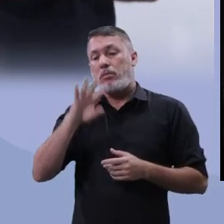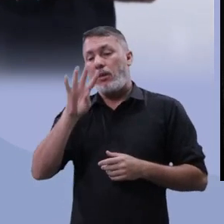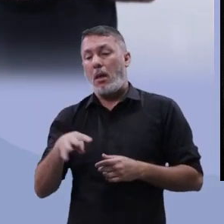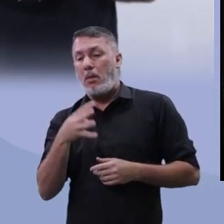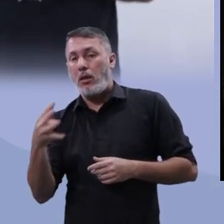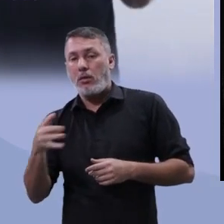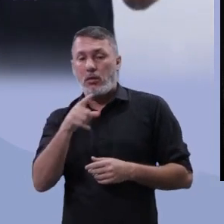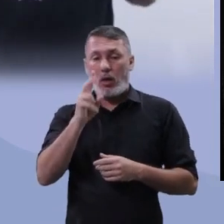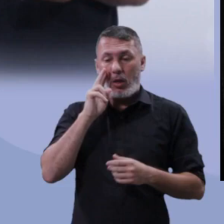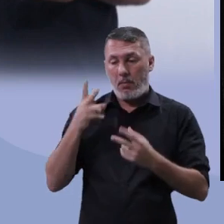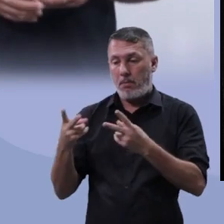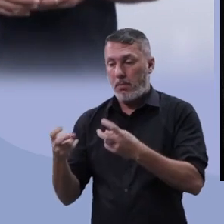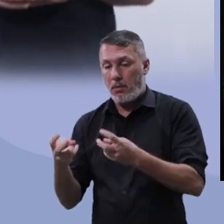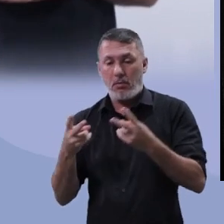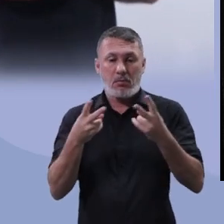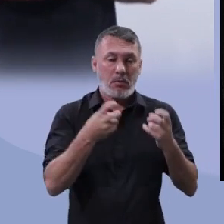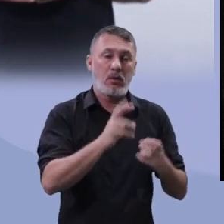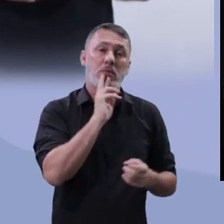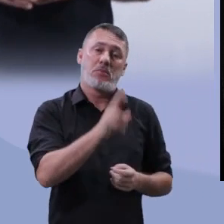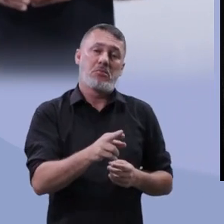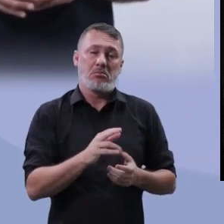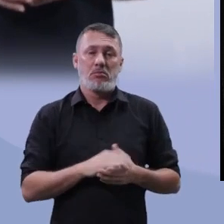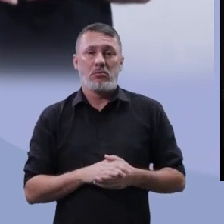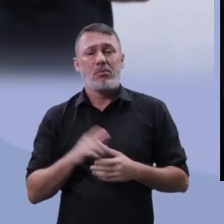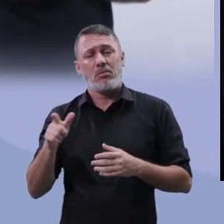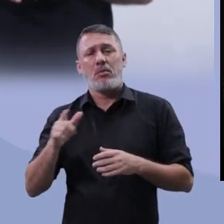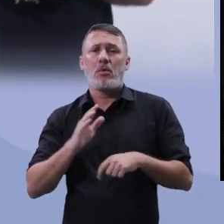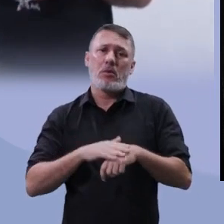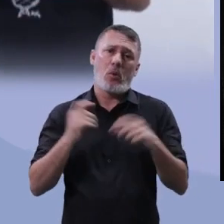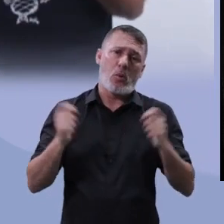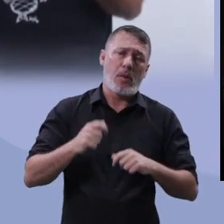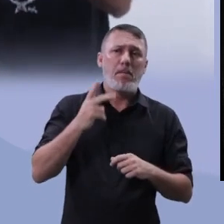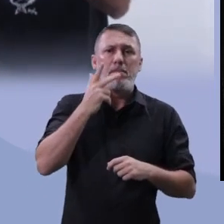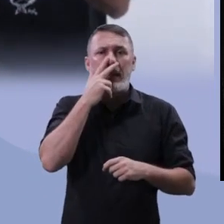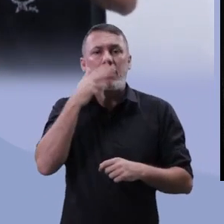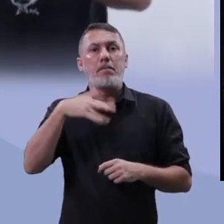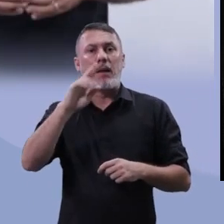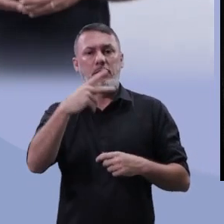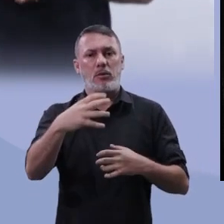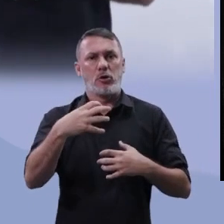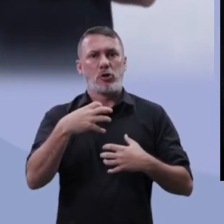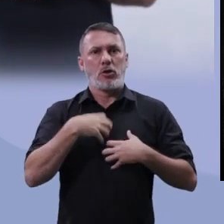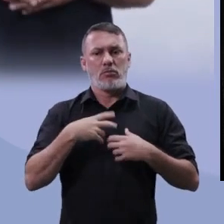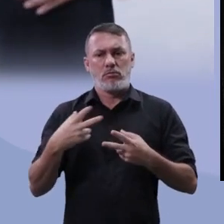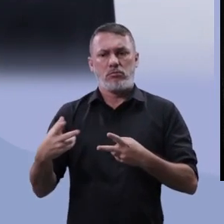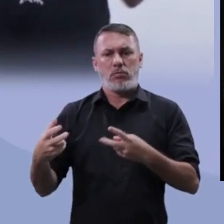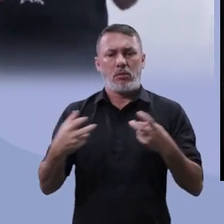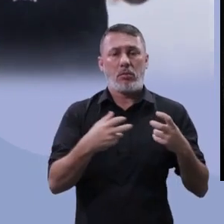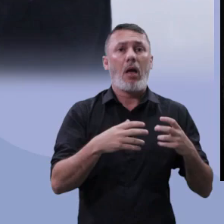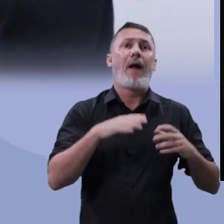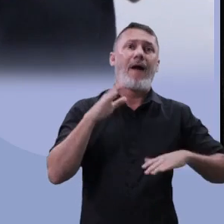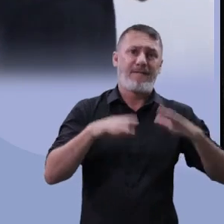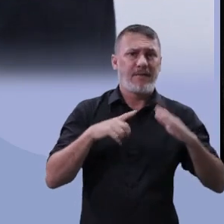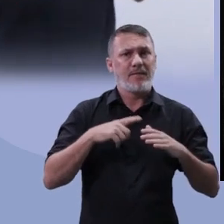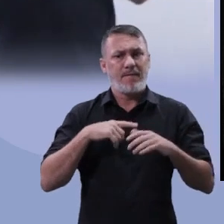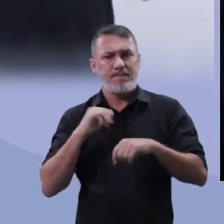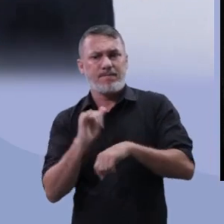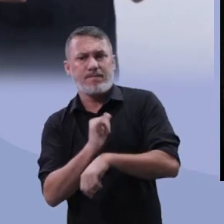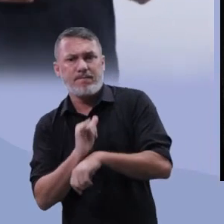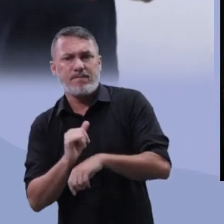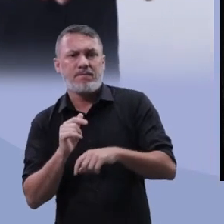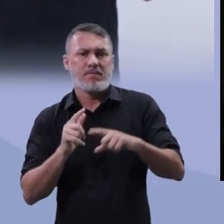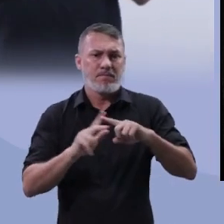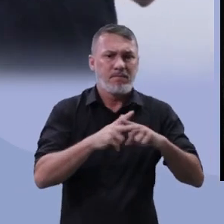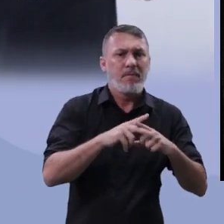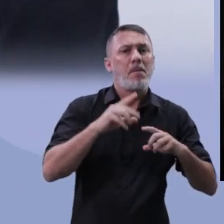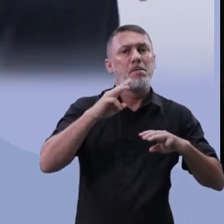concluir alguma coisa a partir daquele gráfico ou daquela tabela. Então, é uma competência muito mais interpretativa. Às vezes tem que usar alguma